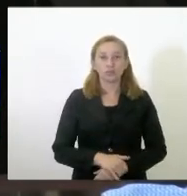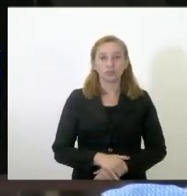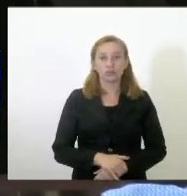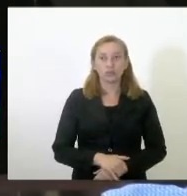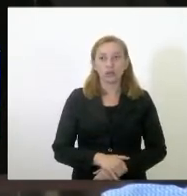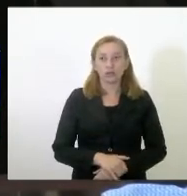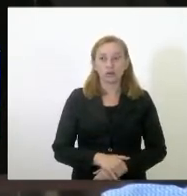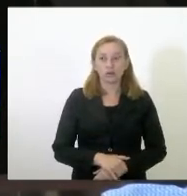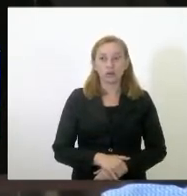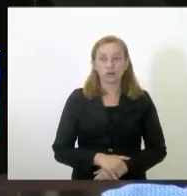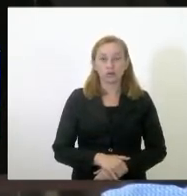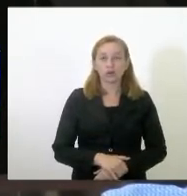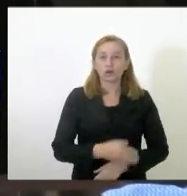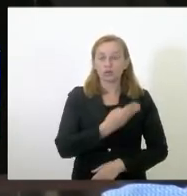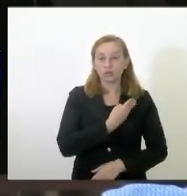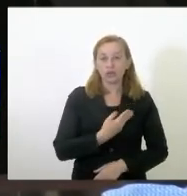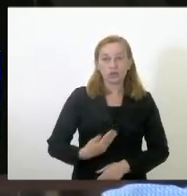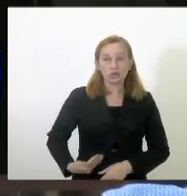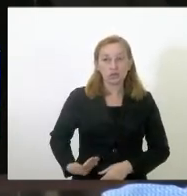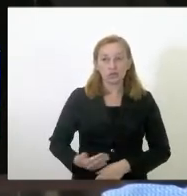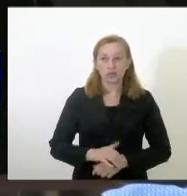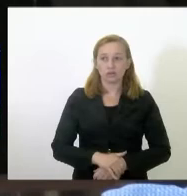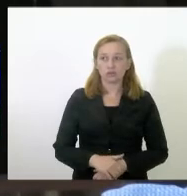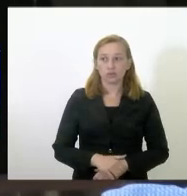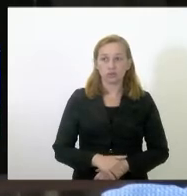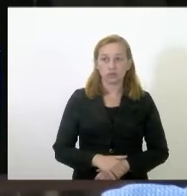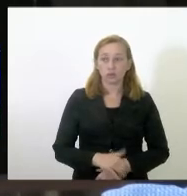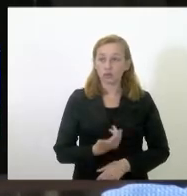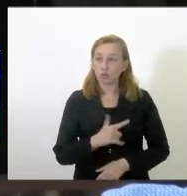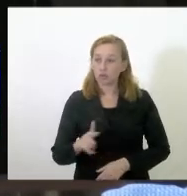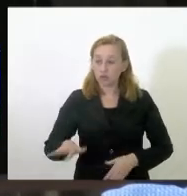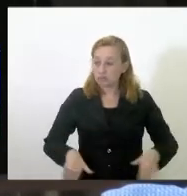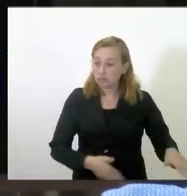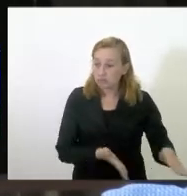que quando um governo não tem rumo,